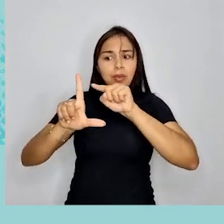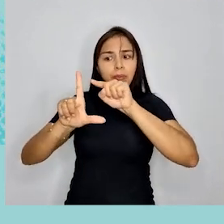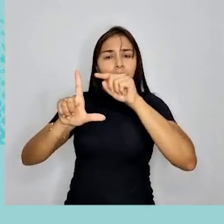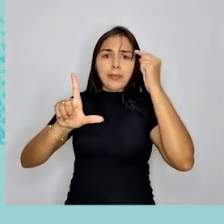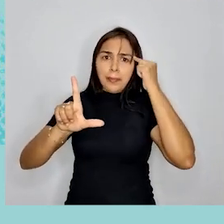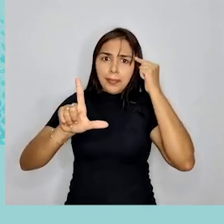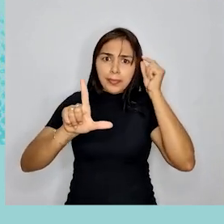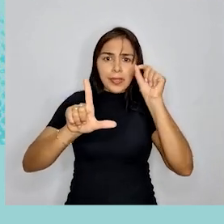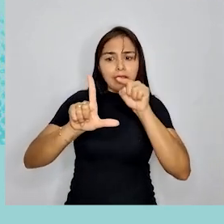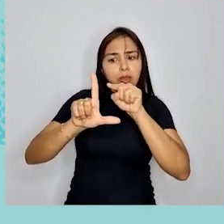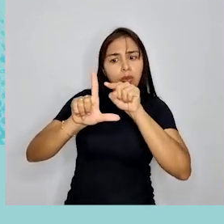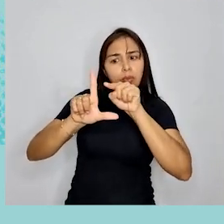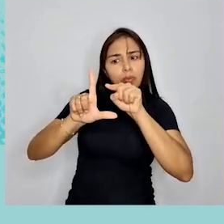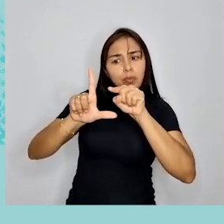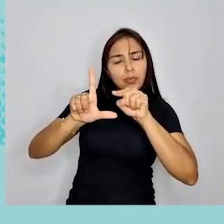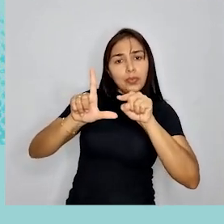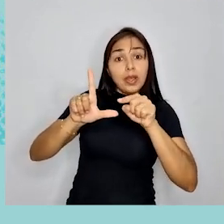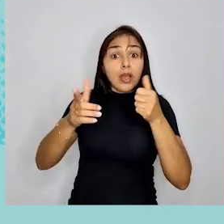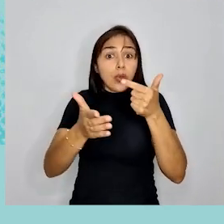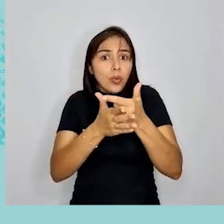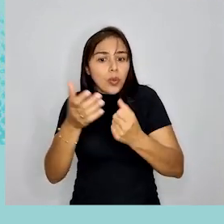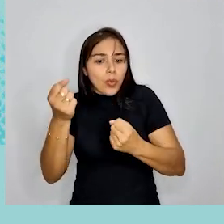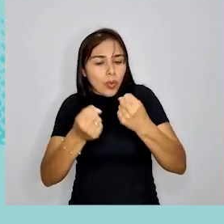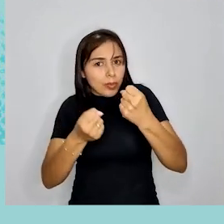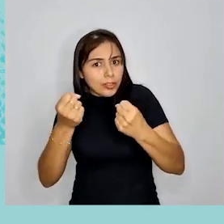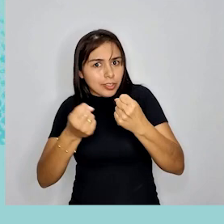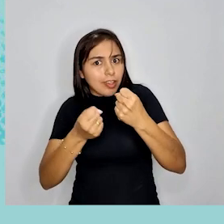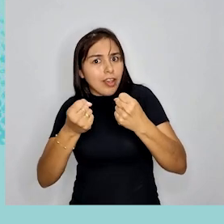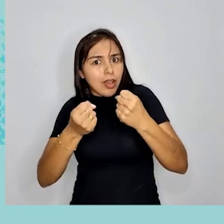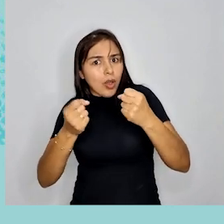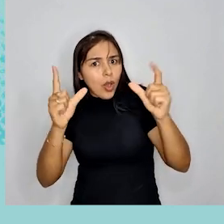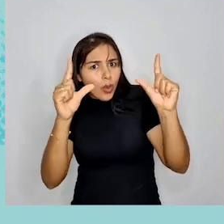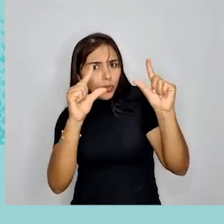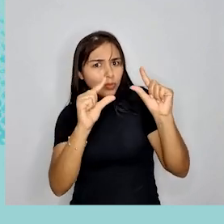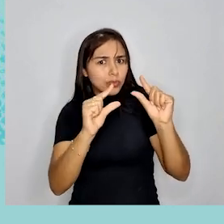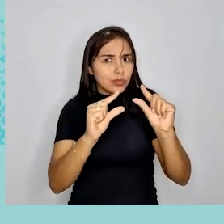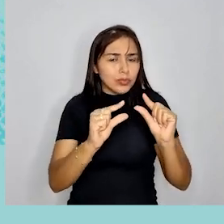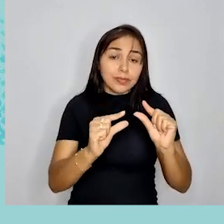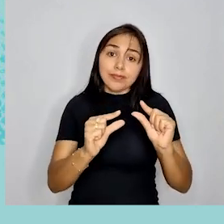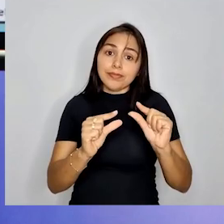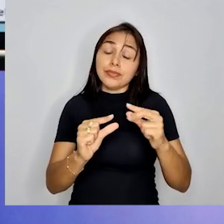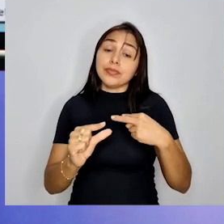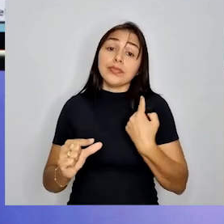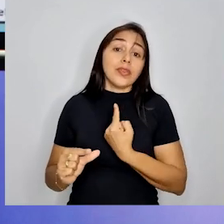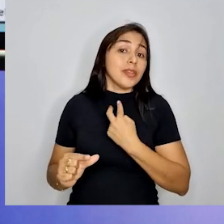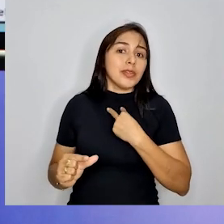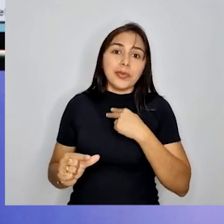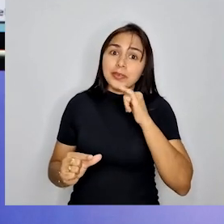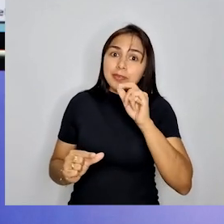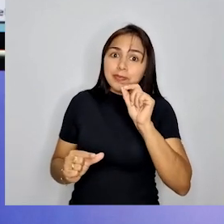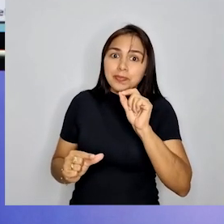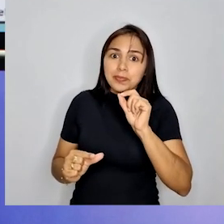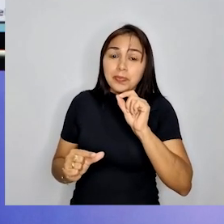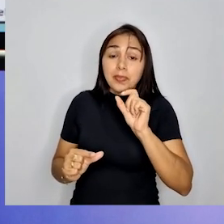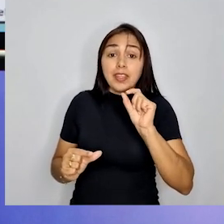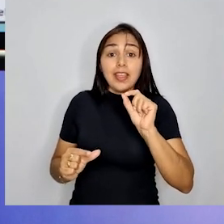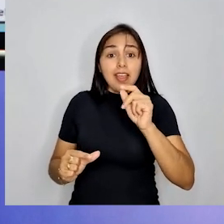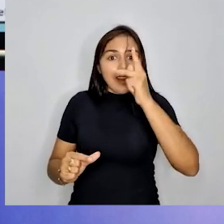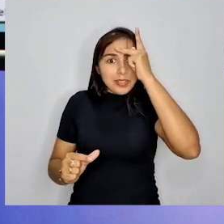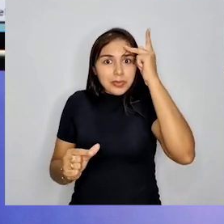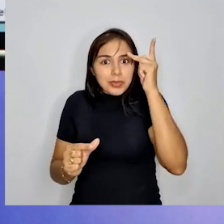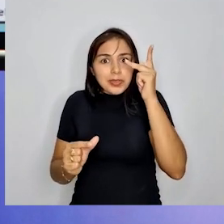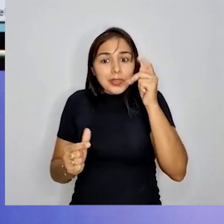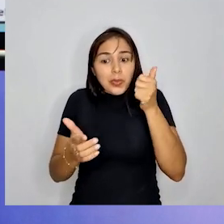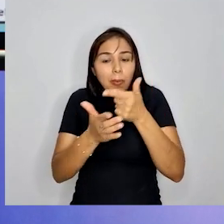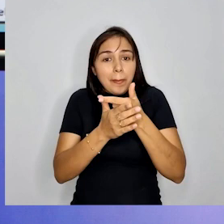de veículos olha só a gente não pode dizer isso né que houve uma queda na compra de